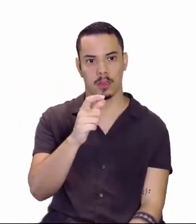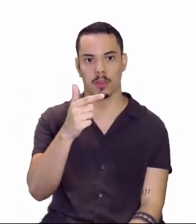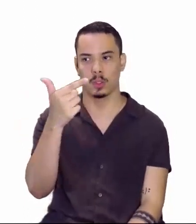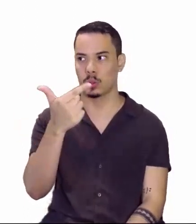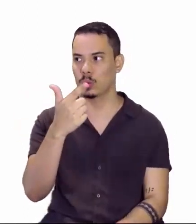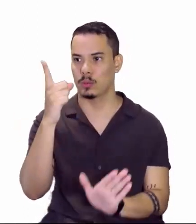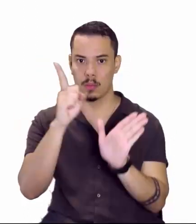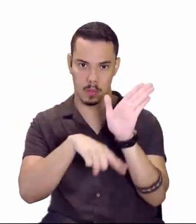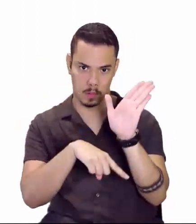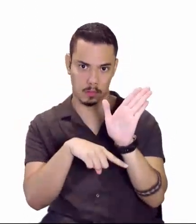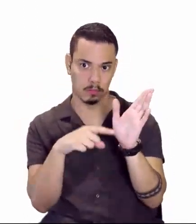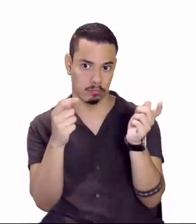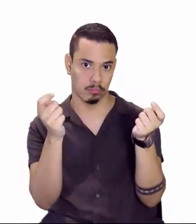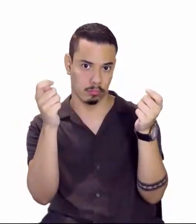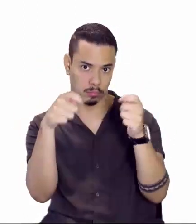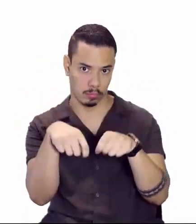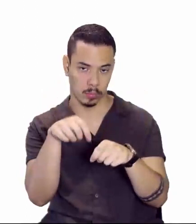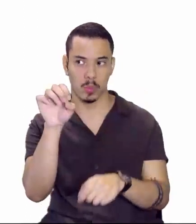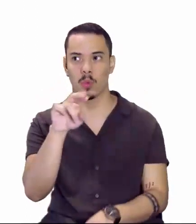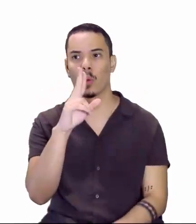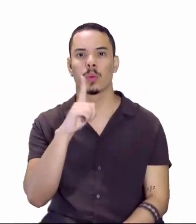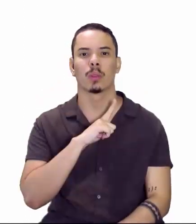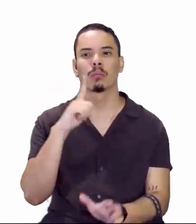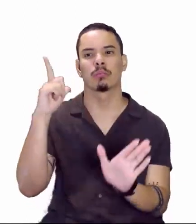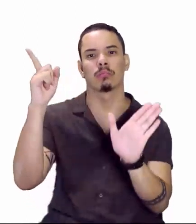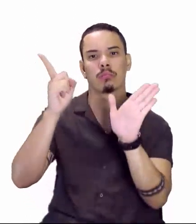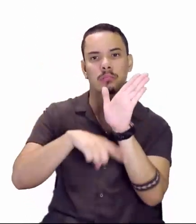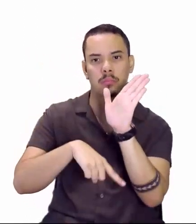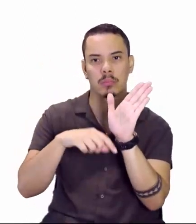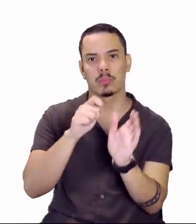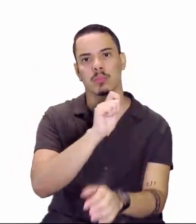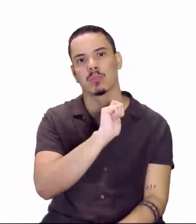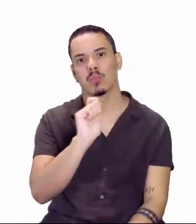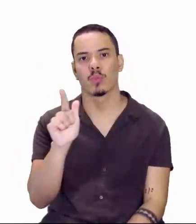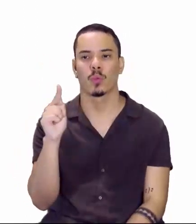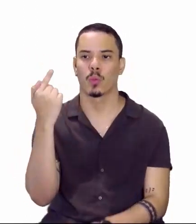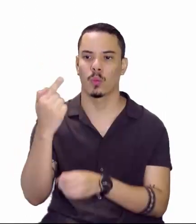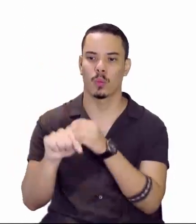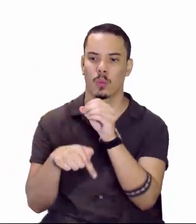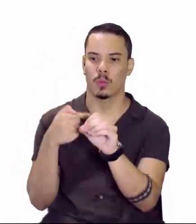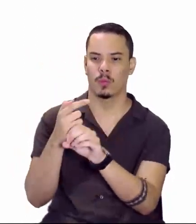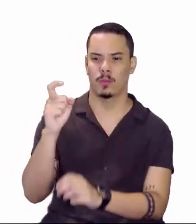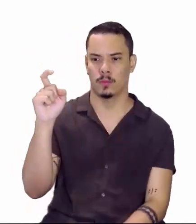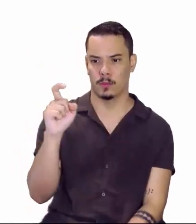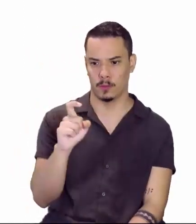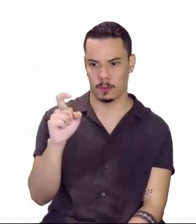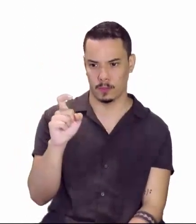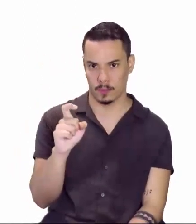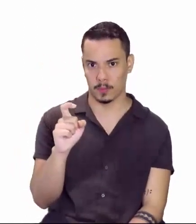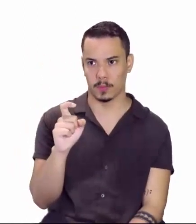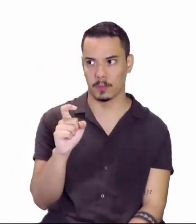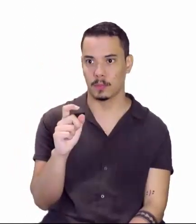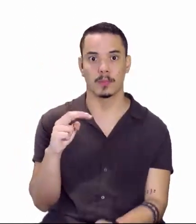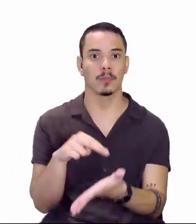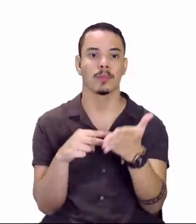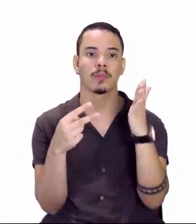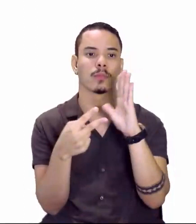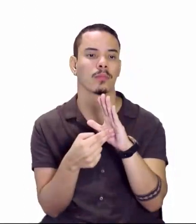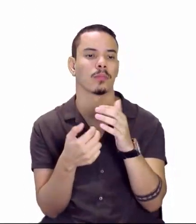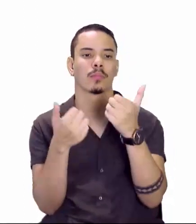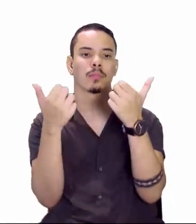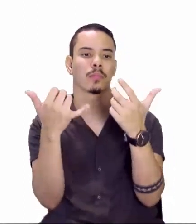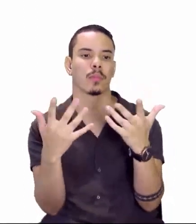X2-, ele tem menos elétrons que o átomo X, quer dizer, na condição de